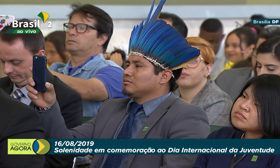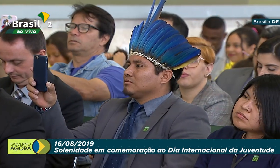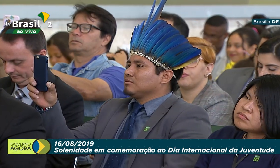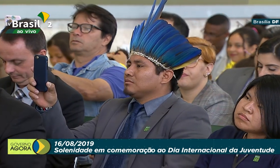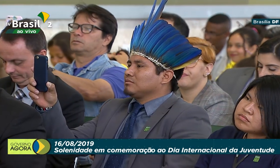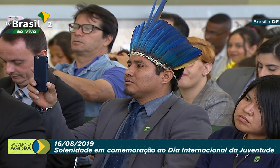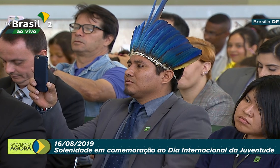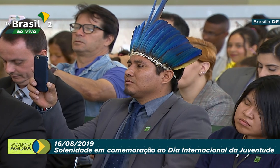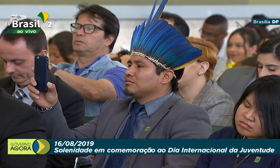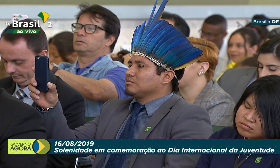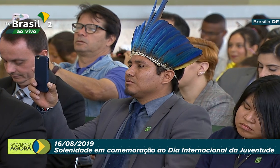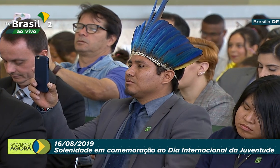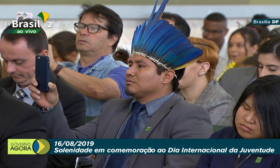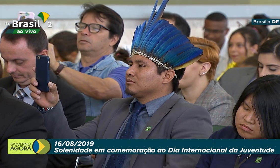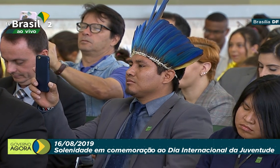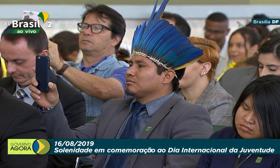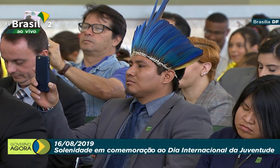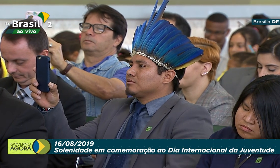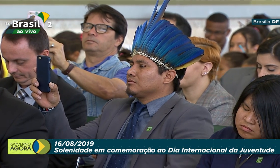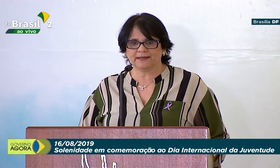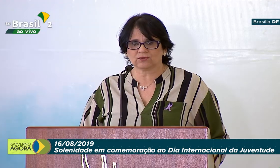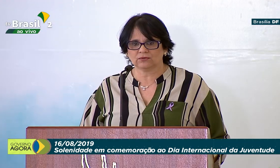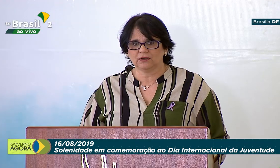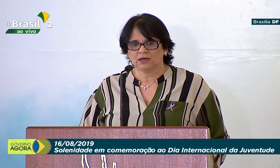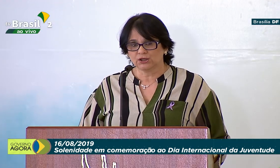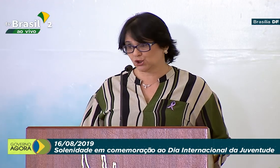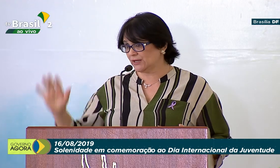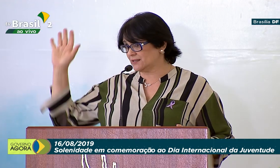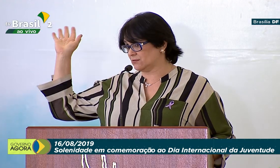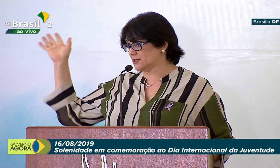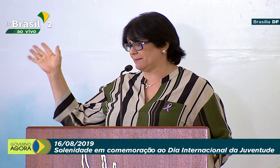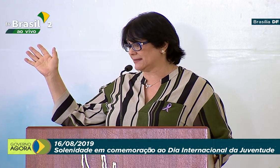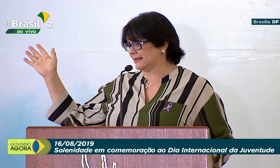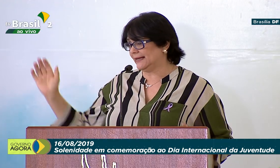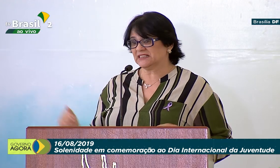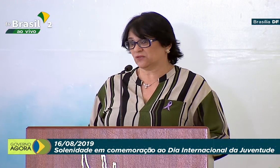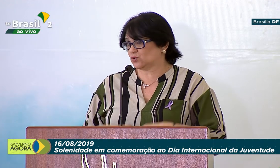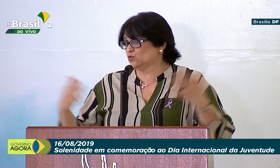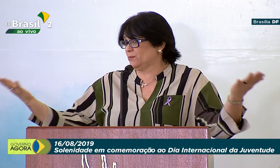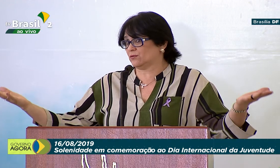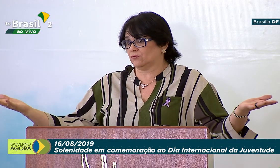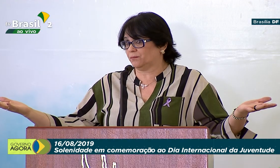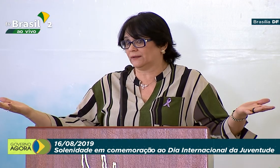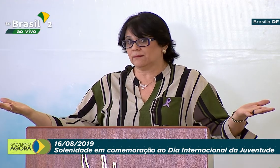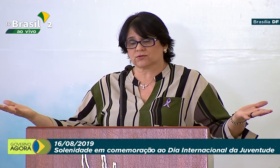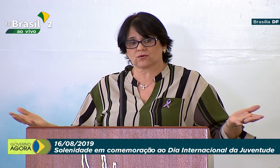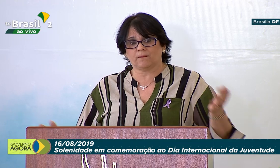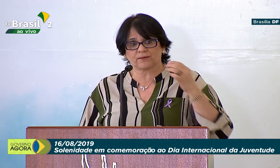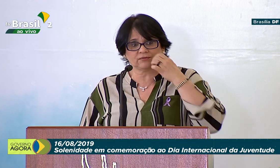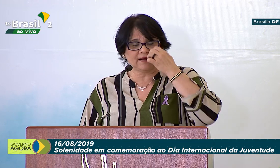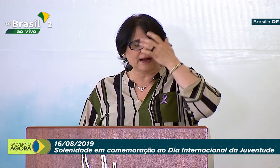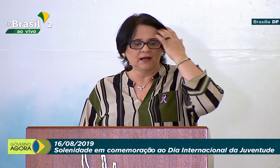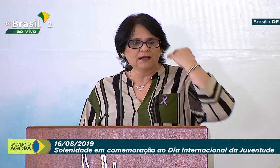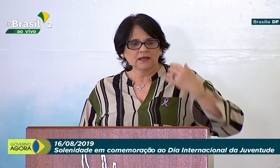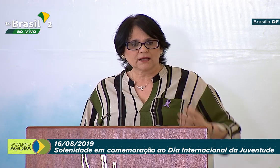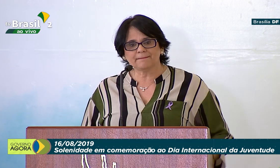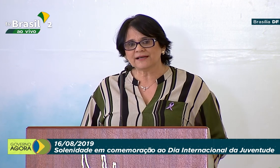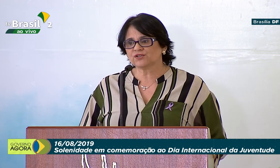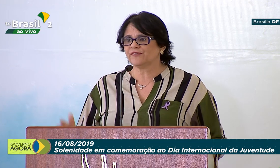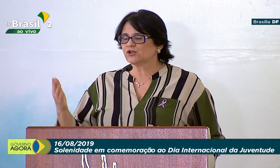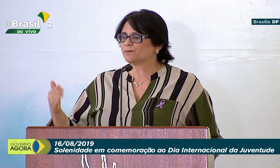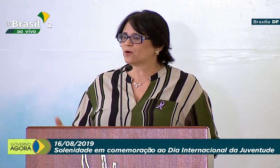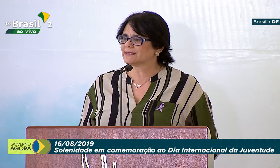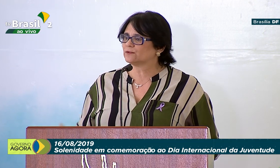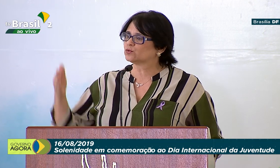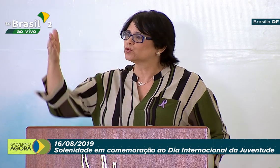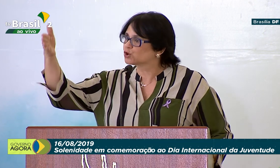sobre isto. A gente vem fazer esse enfrentamento. Dizem os especialistas, os números, não podemos comprovar, que mais